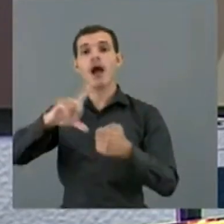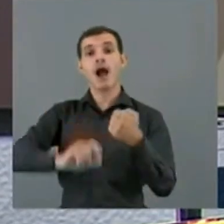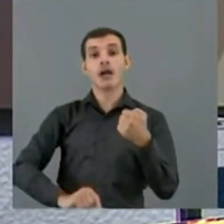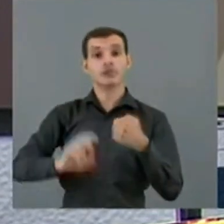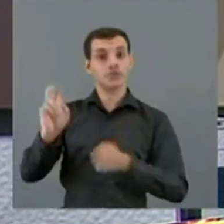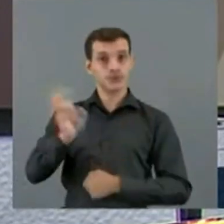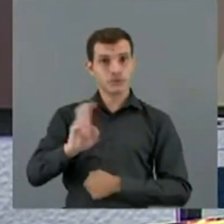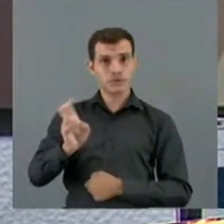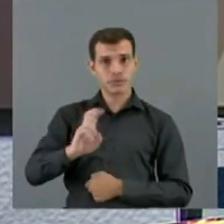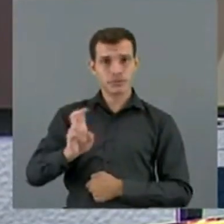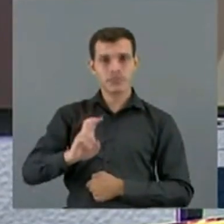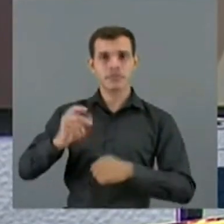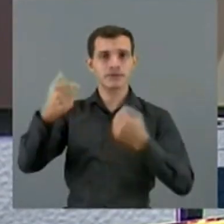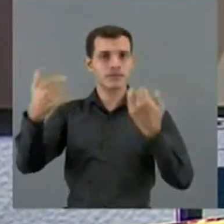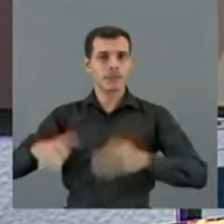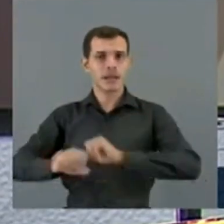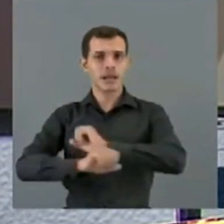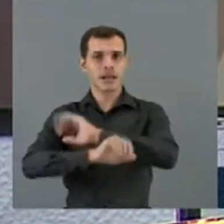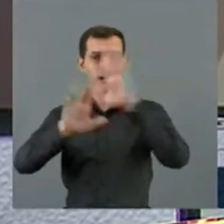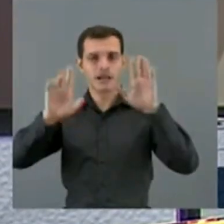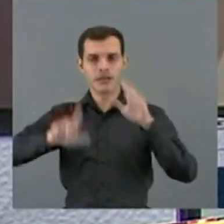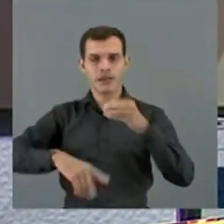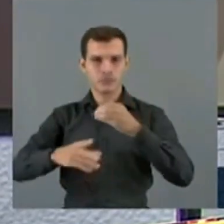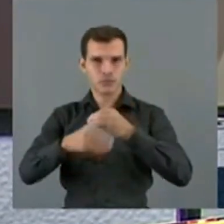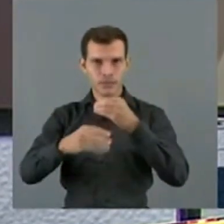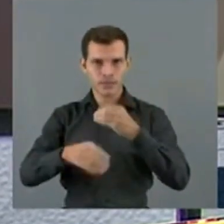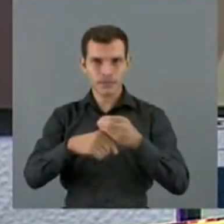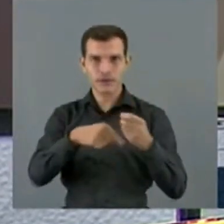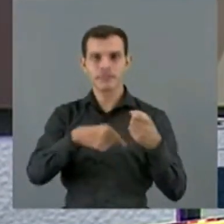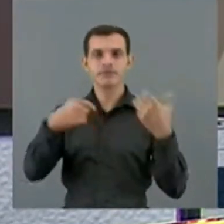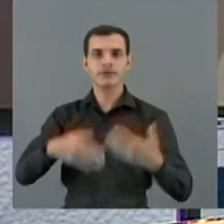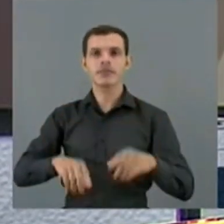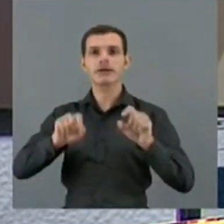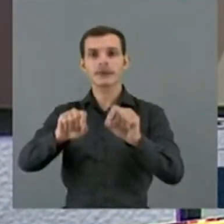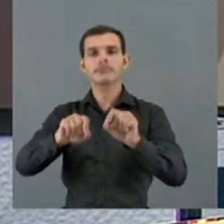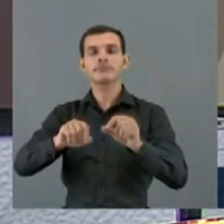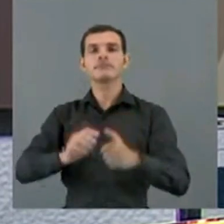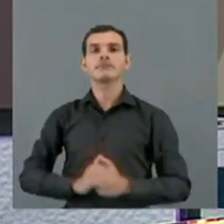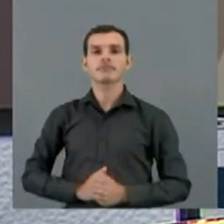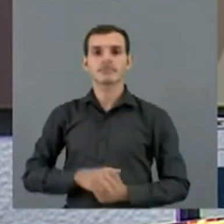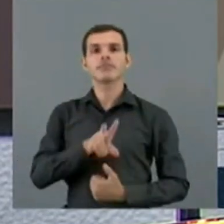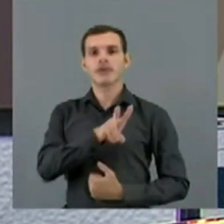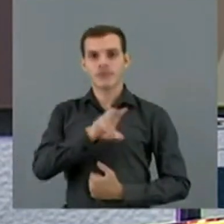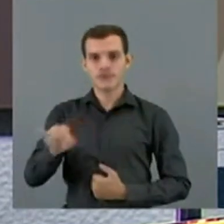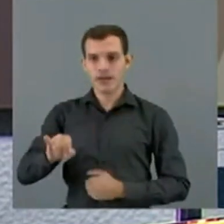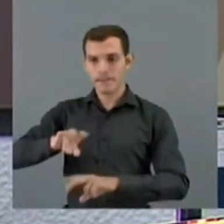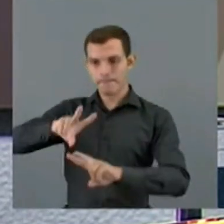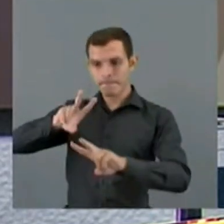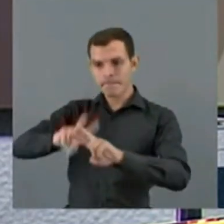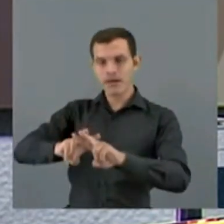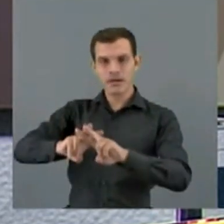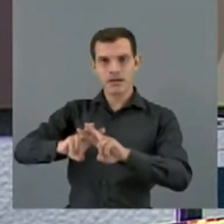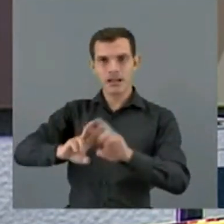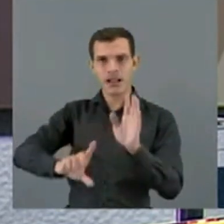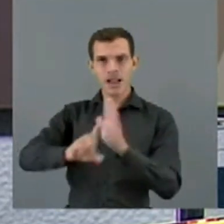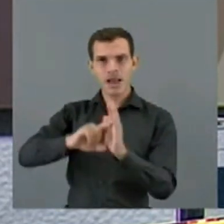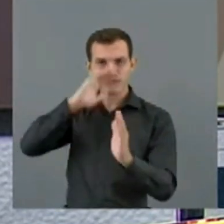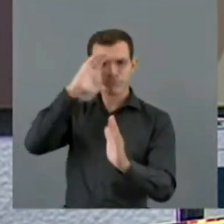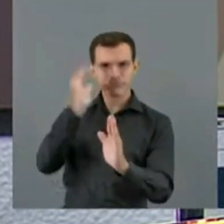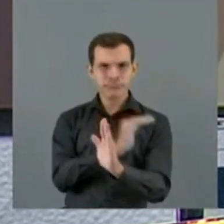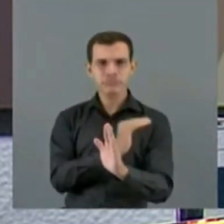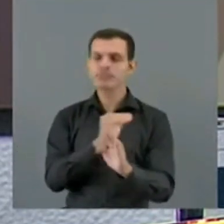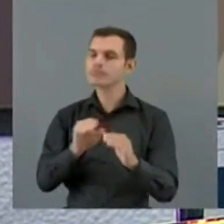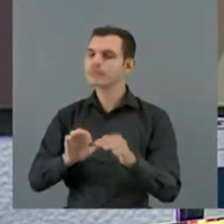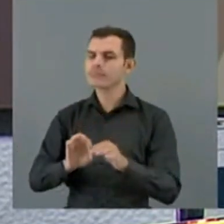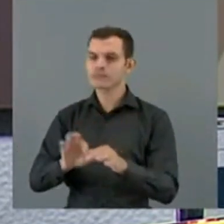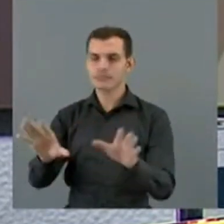de Direitos e Garantias Fundamentais, será imediatamente relaxado a prisão ilegal.